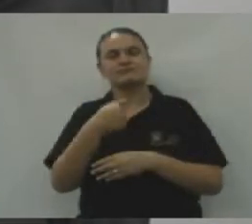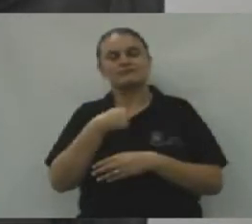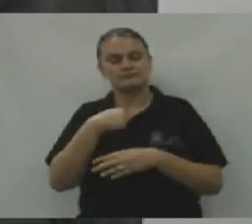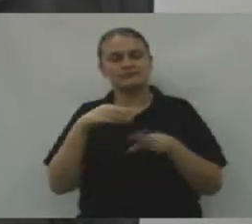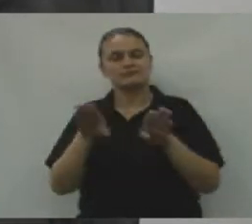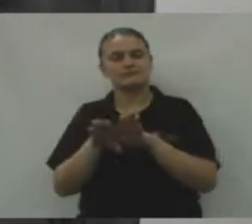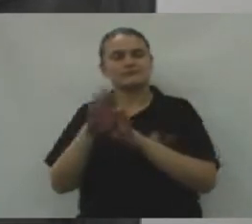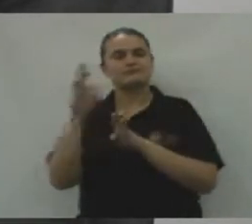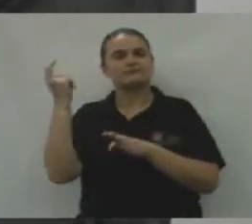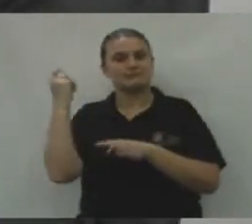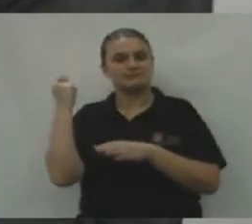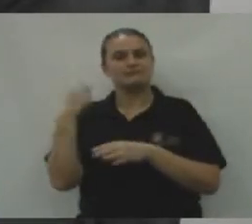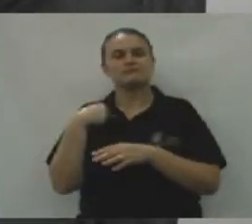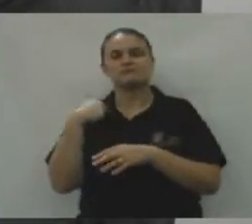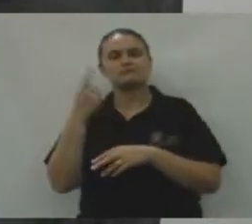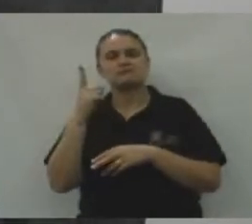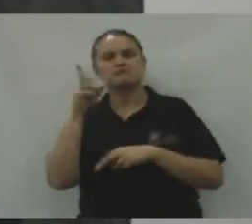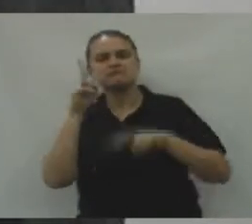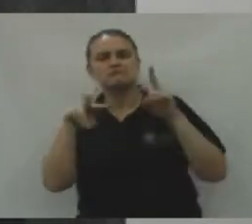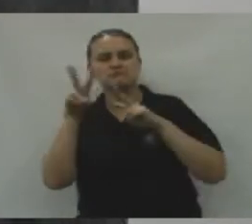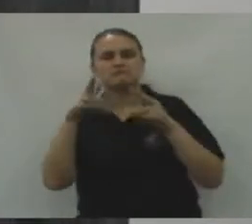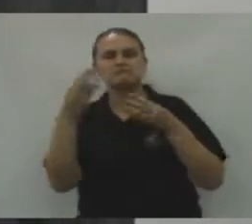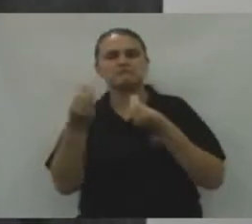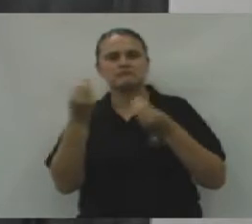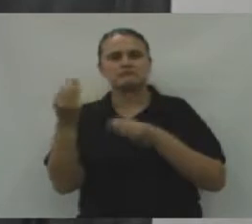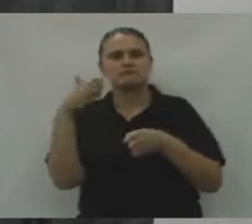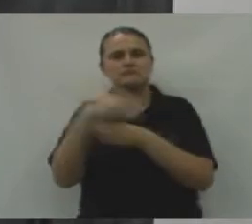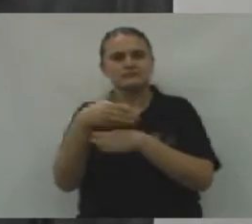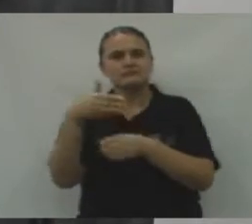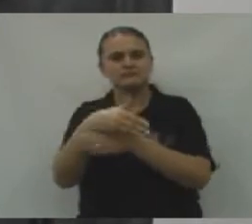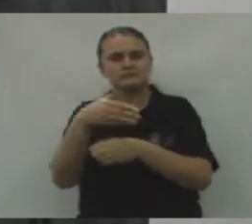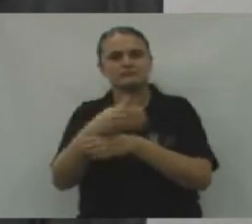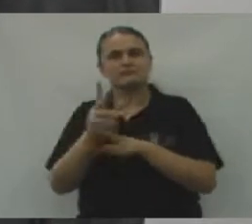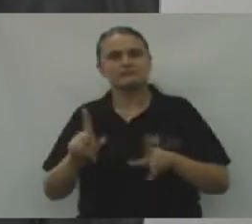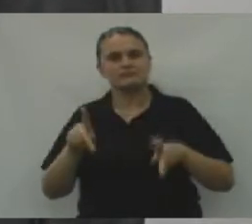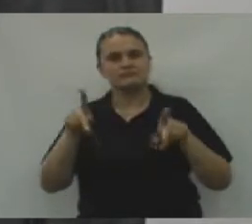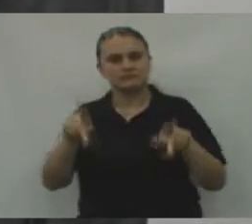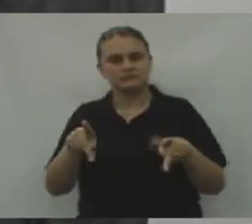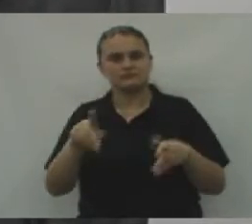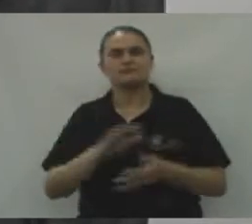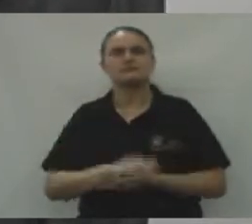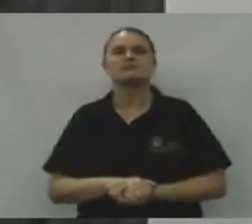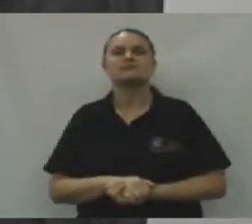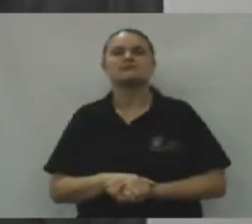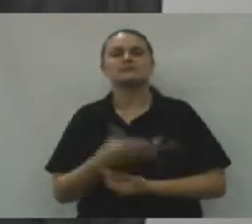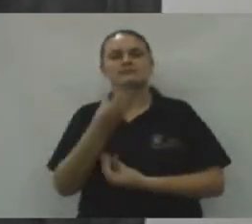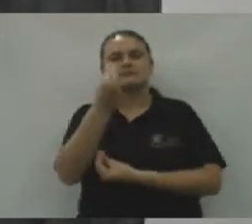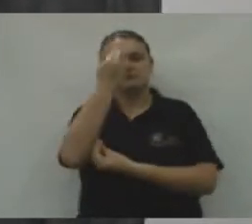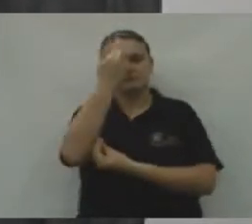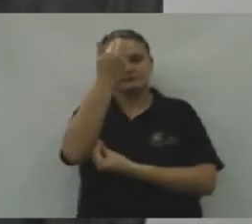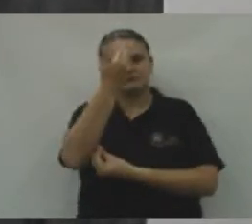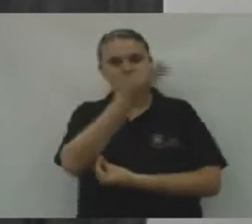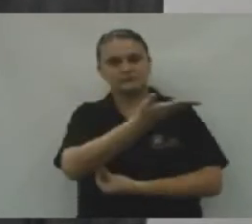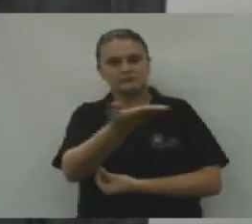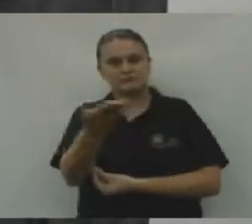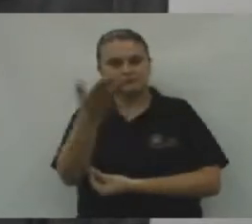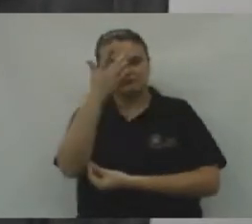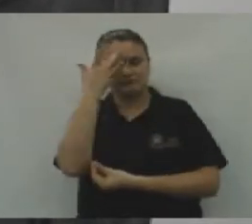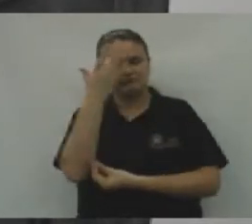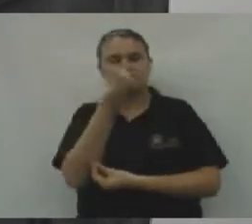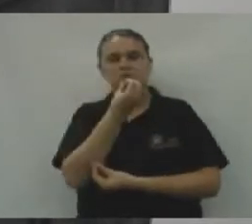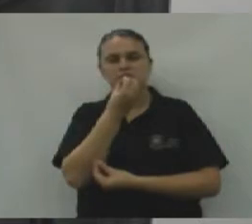épocas e não vi, talvez, tanta participação do povo, do município aqui, União da Vitória. Então, muito obrigado a todos e